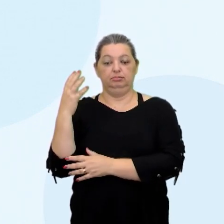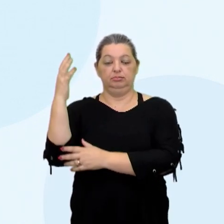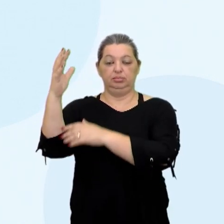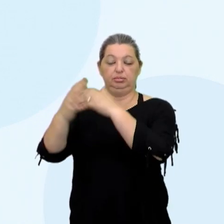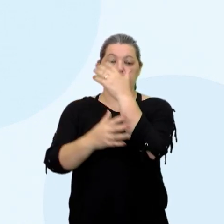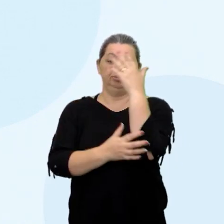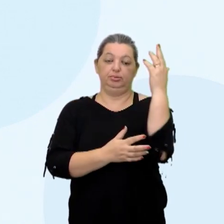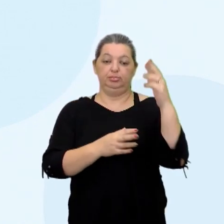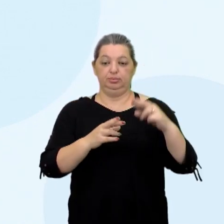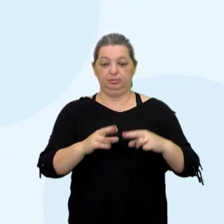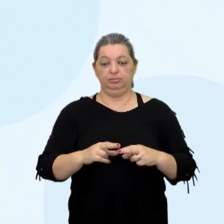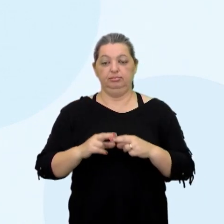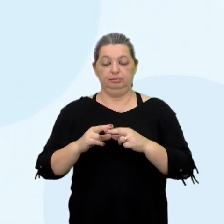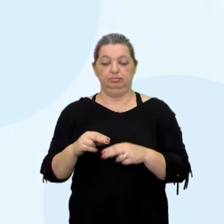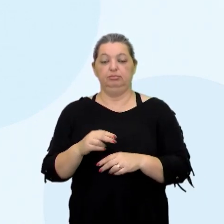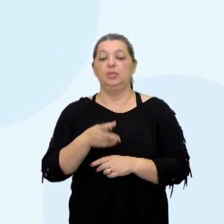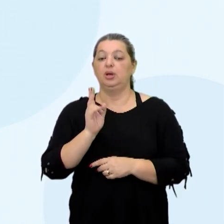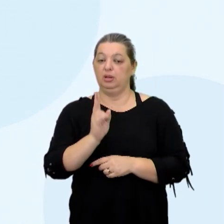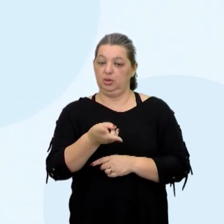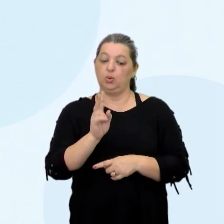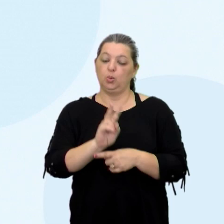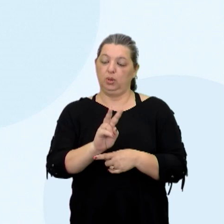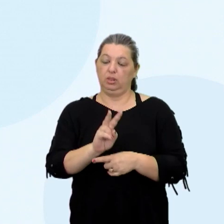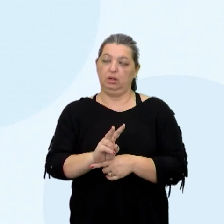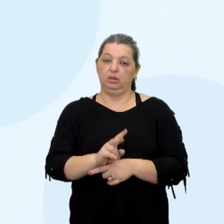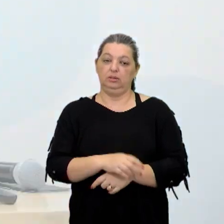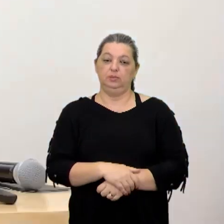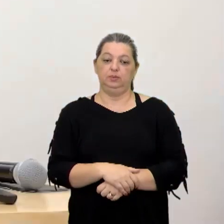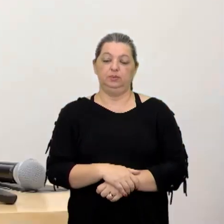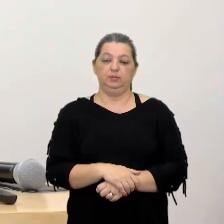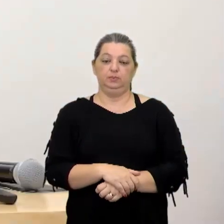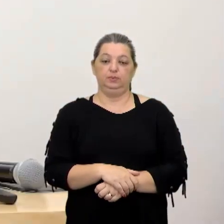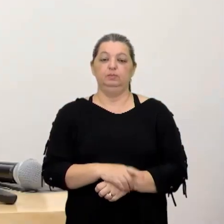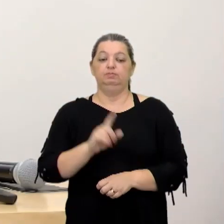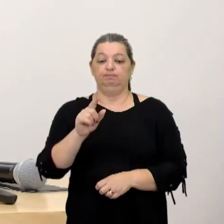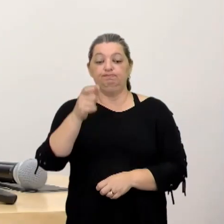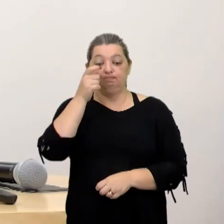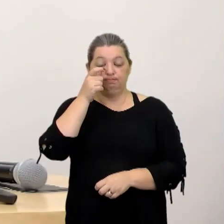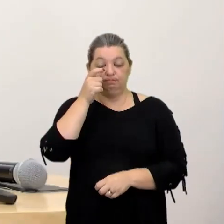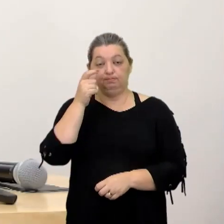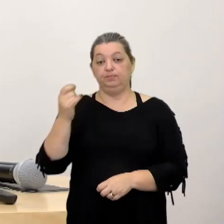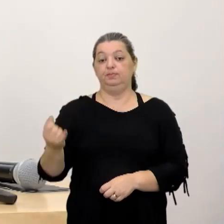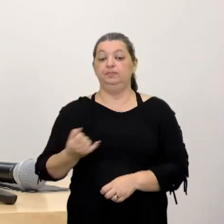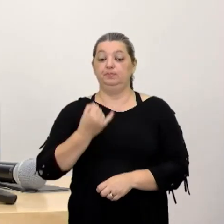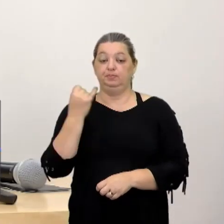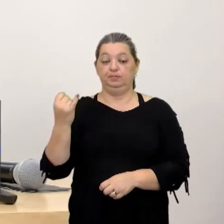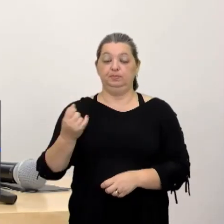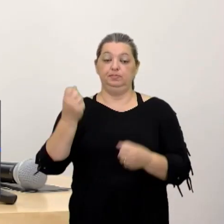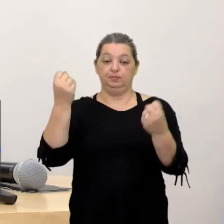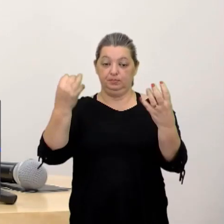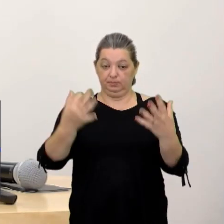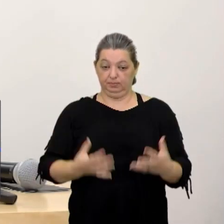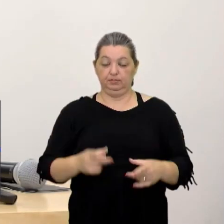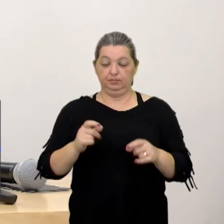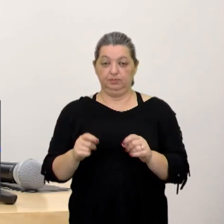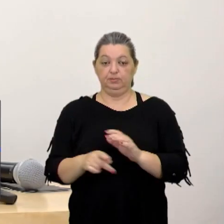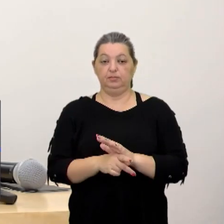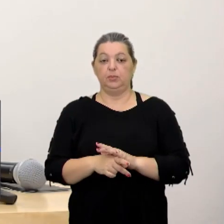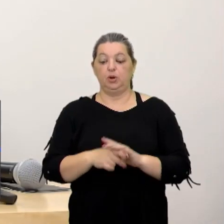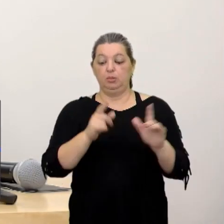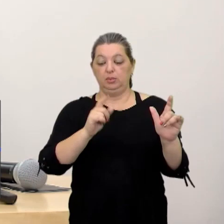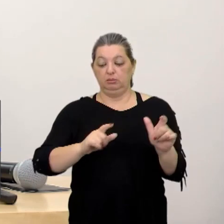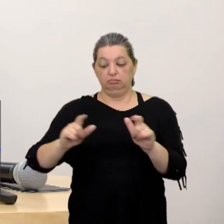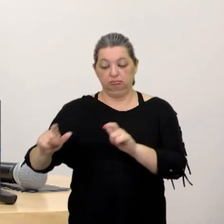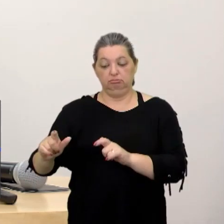e conservadas ao mesmo tempo. E é isso que é interessante retratar. Então, são unidades de